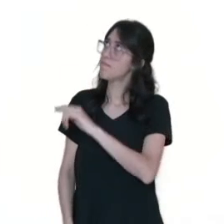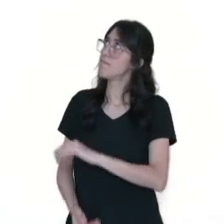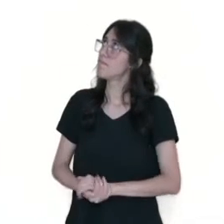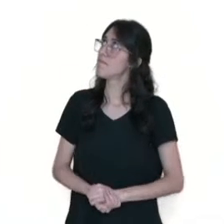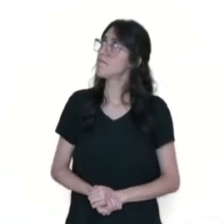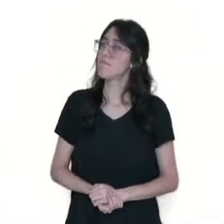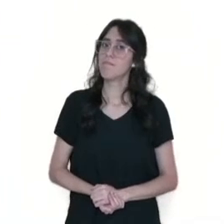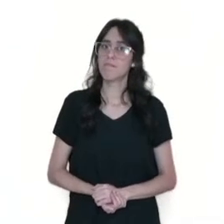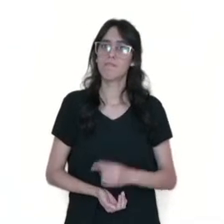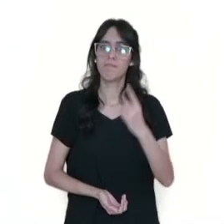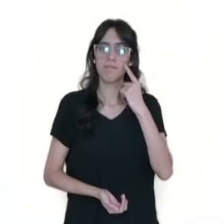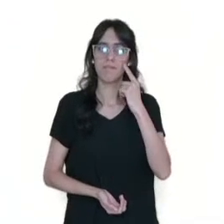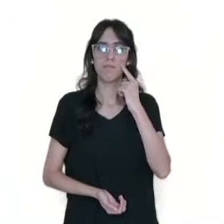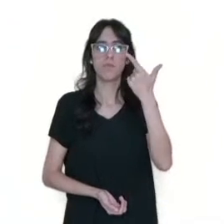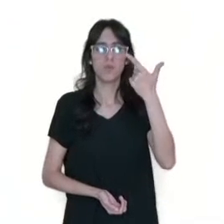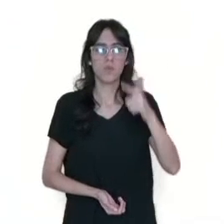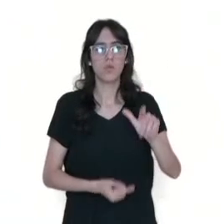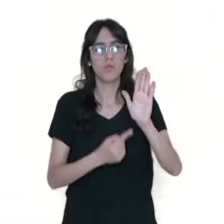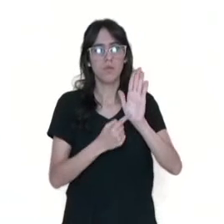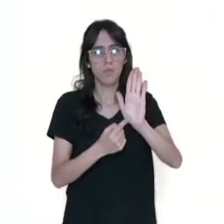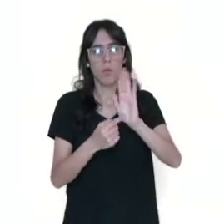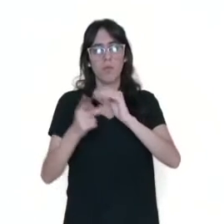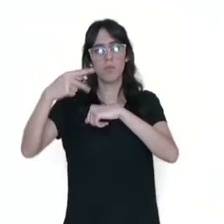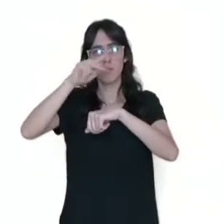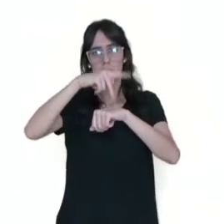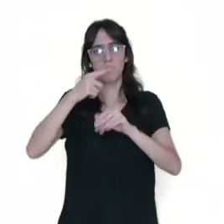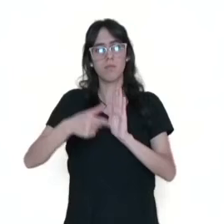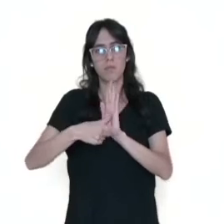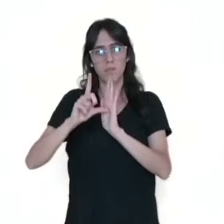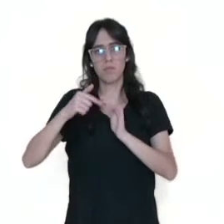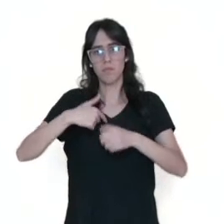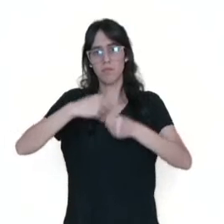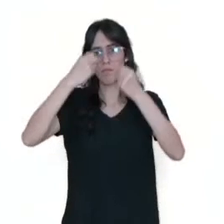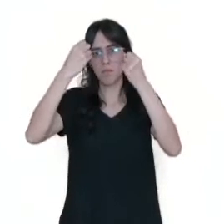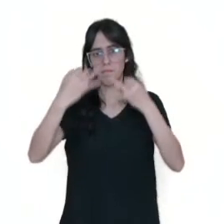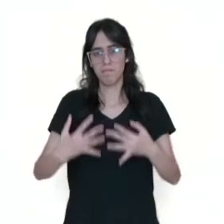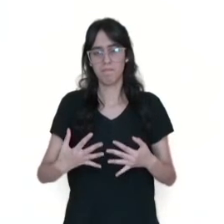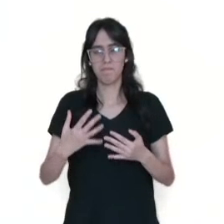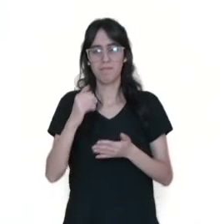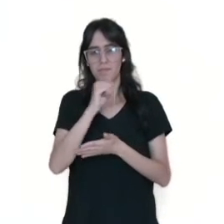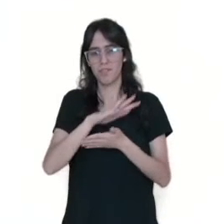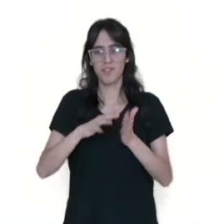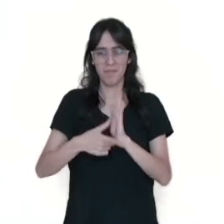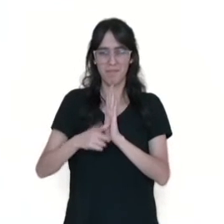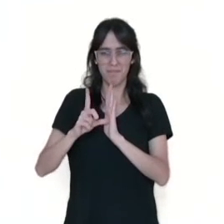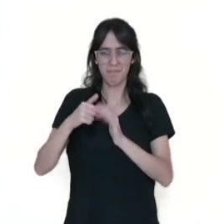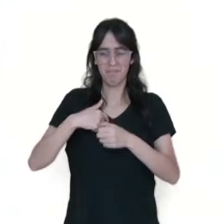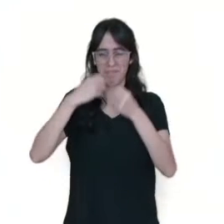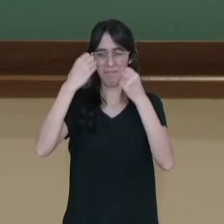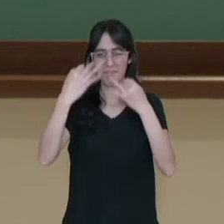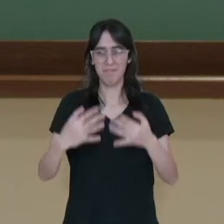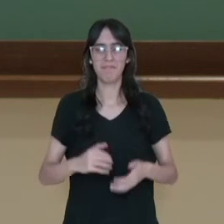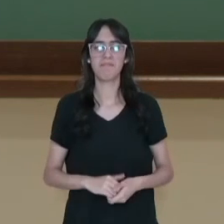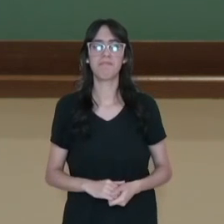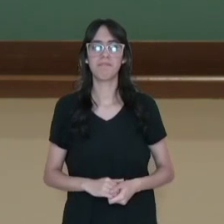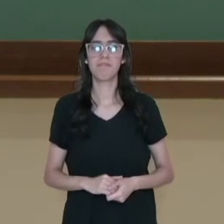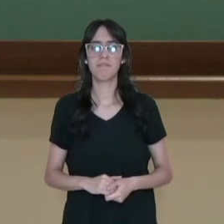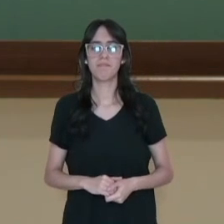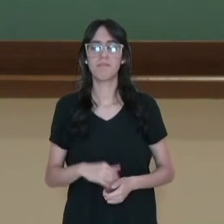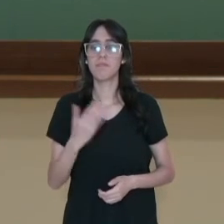Então você tem de novo a formação deles todos aí, como a gente já tinha conversado no exercício anterior. No Natal